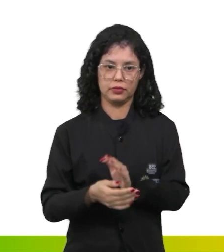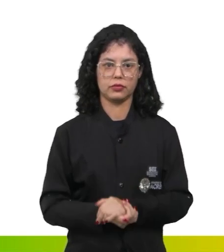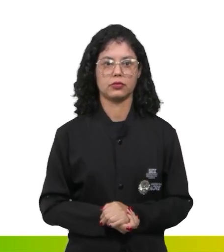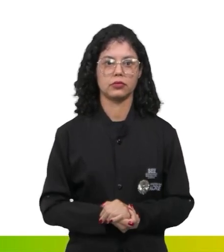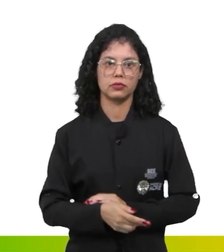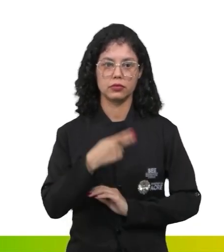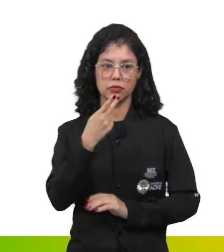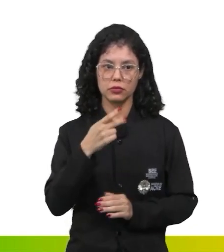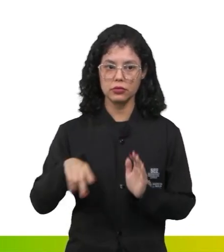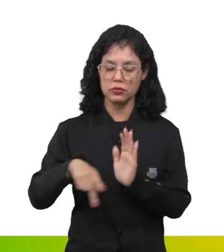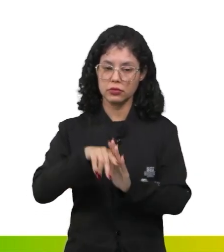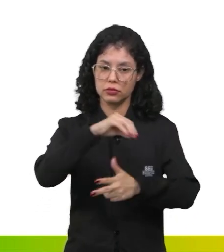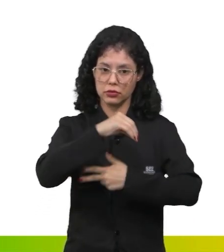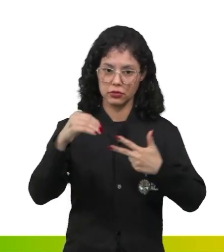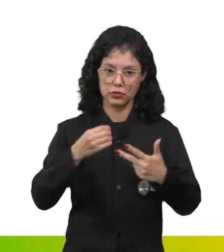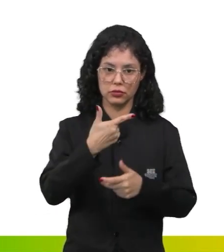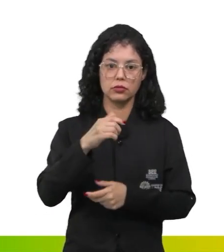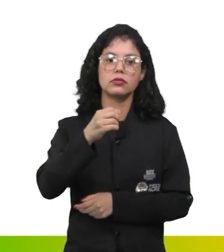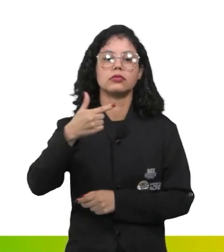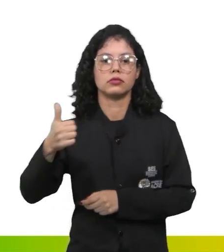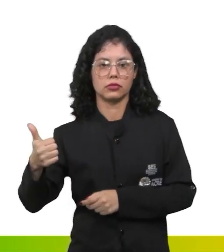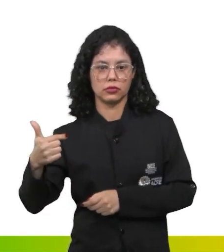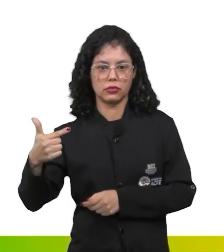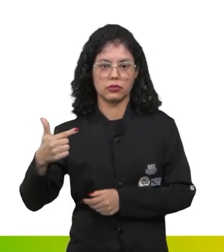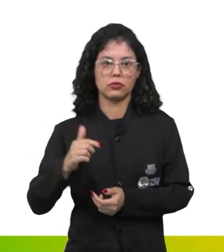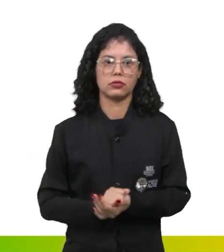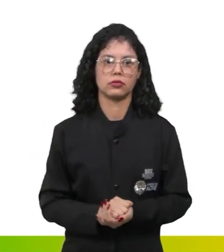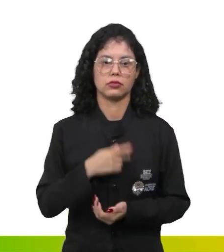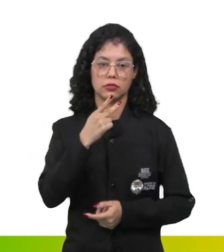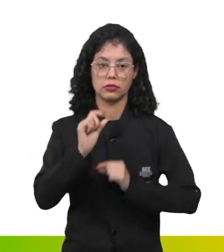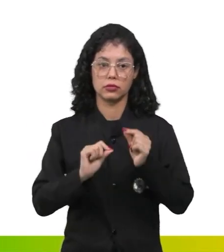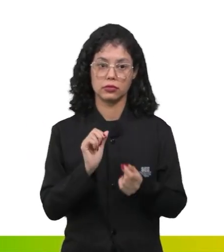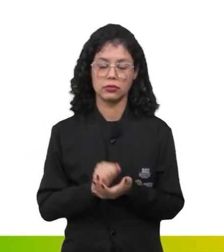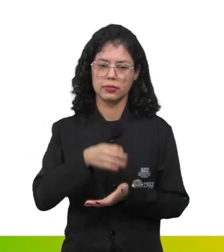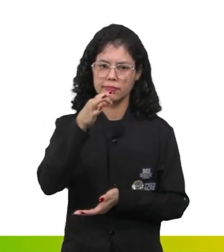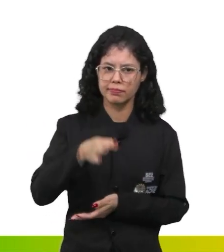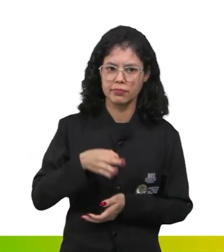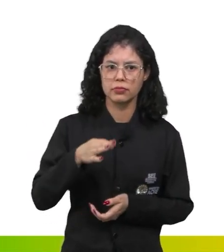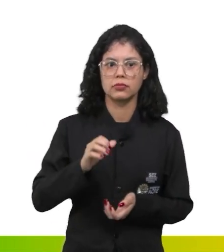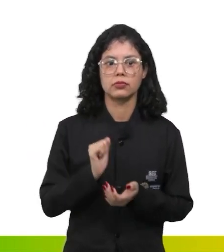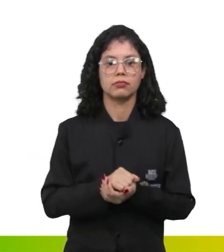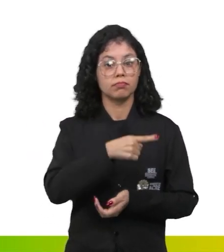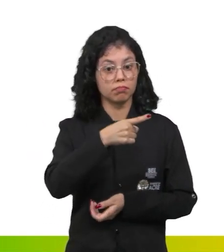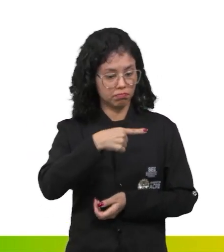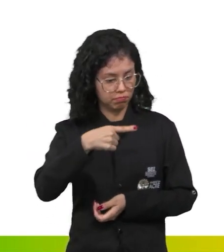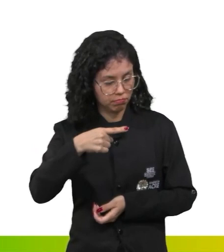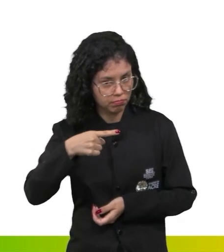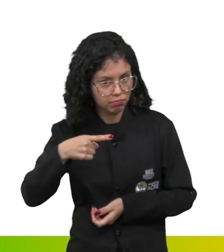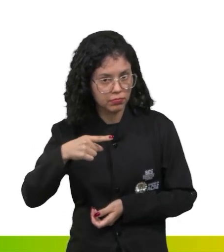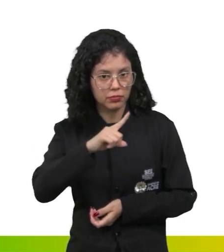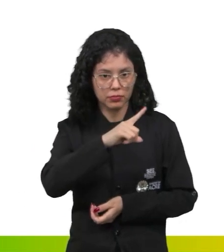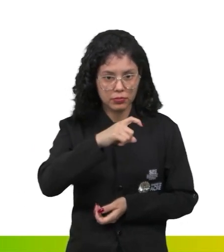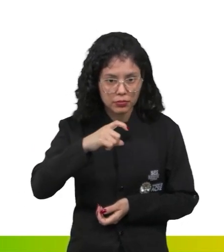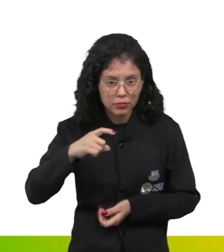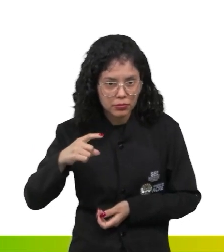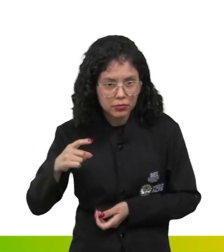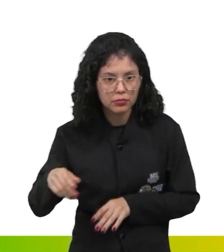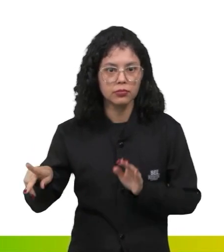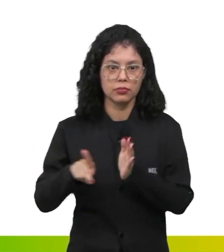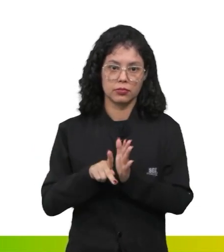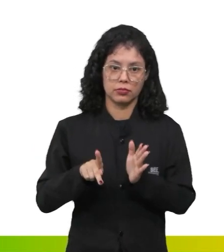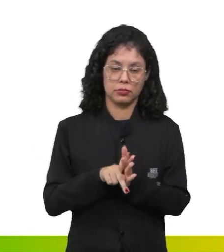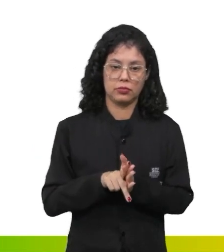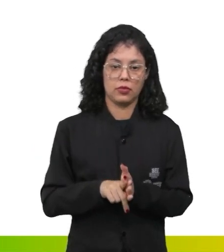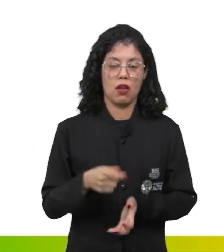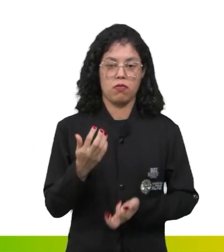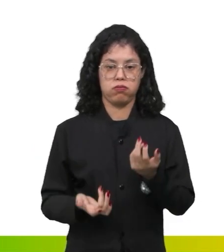Ela caiu lá no Enem de 2012 e falava assim: em certos locais, larvas de moscas criadas em arroz